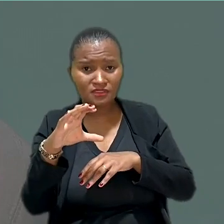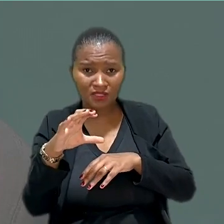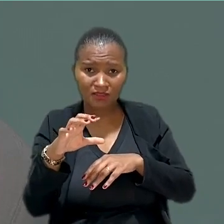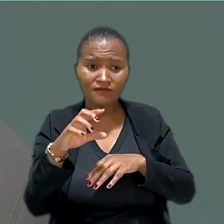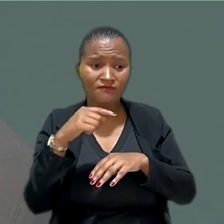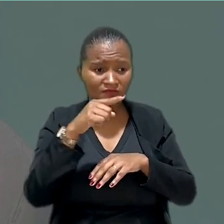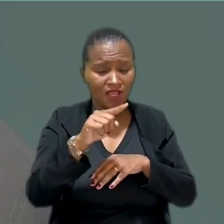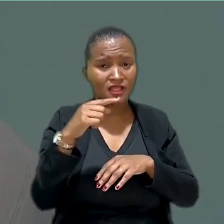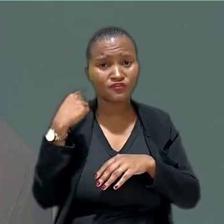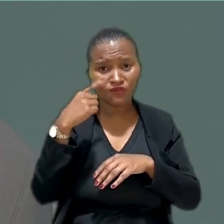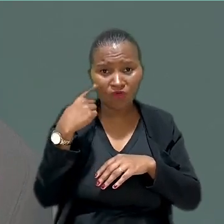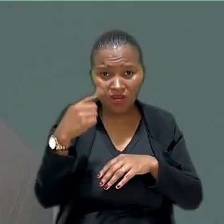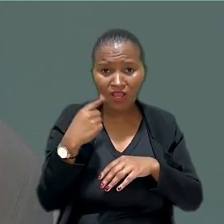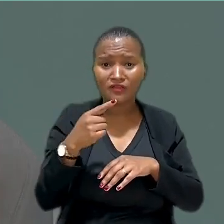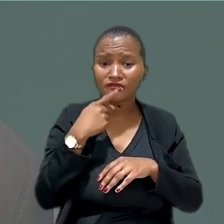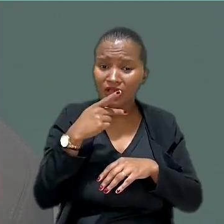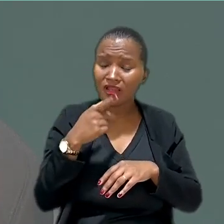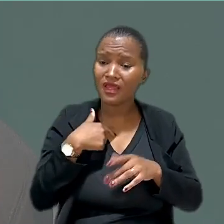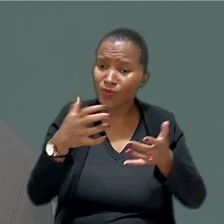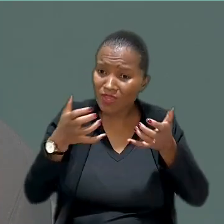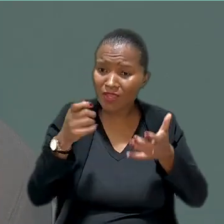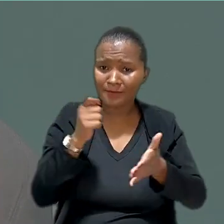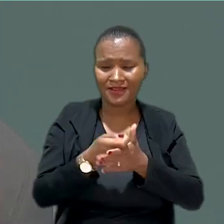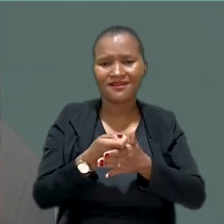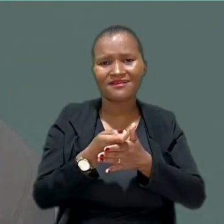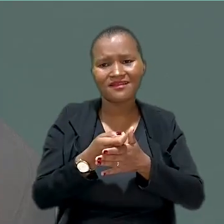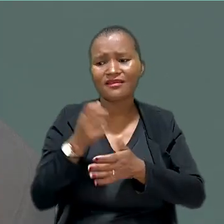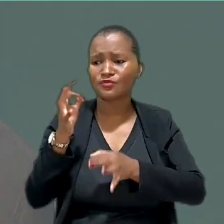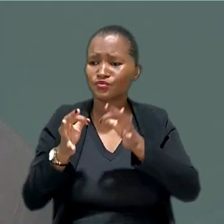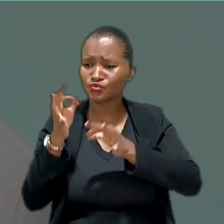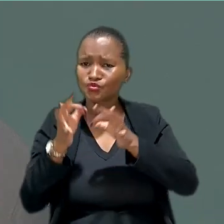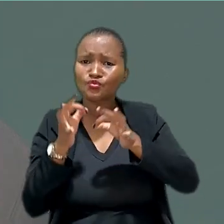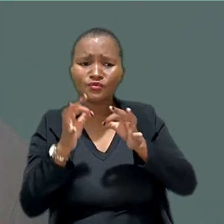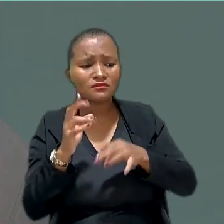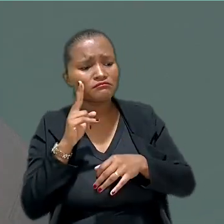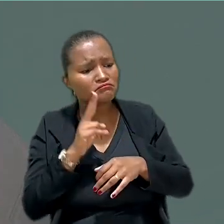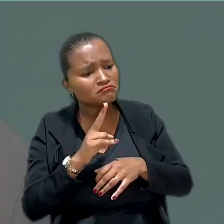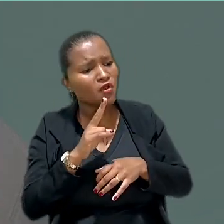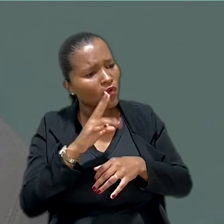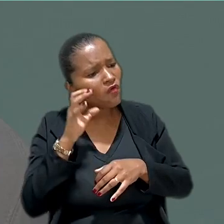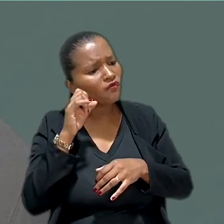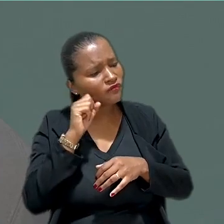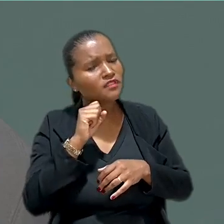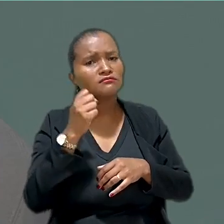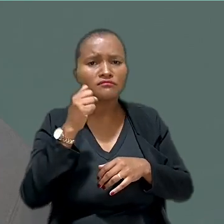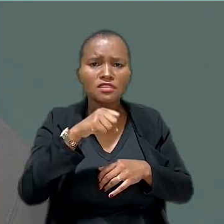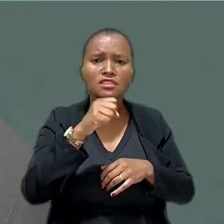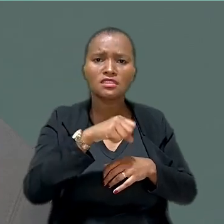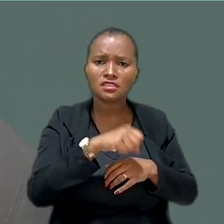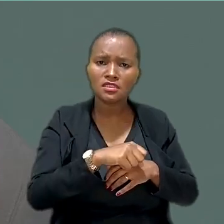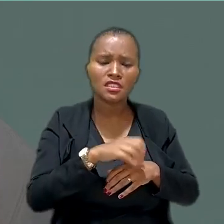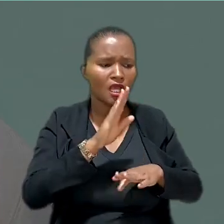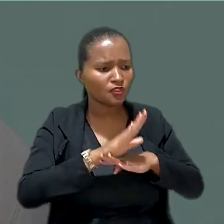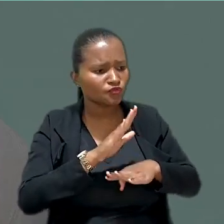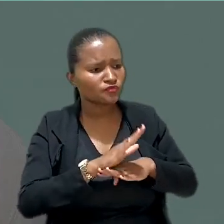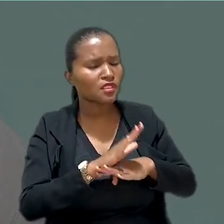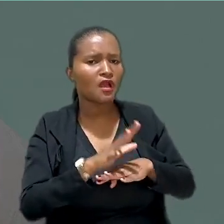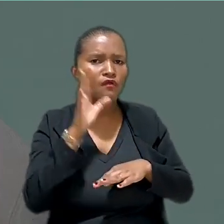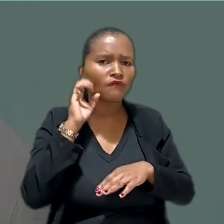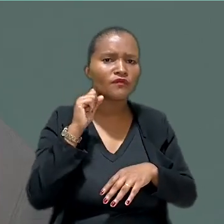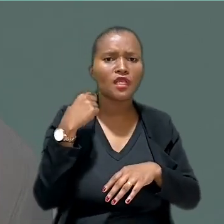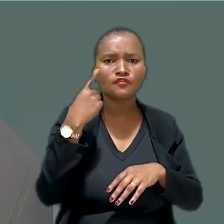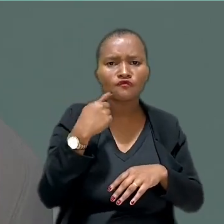olha, eu quero pagar. E o juiz vai ter todo o cuidado de ouvir aquele devedor, compreender a sua real dificuldade, ouvir o